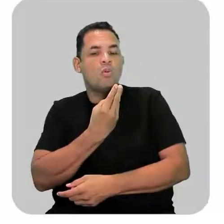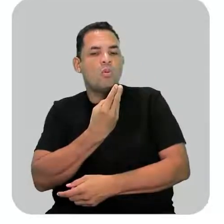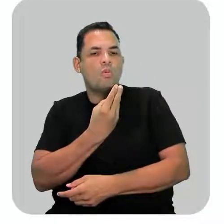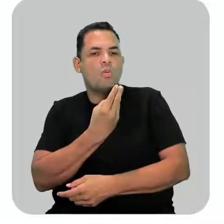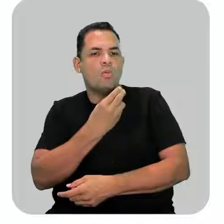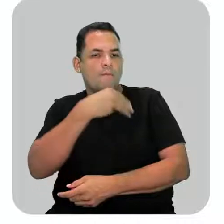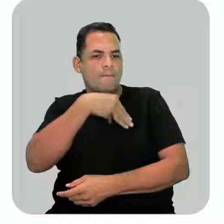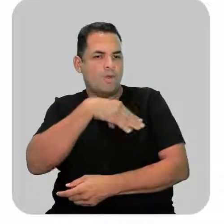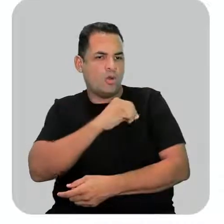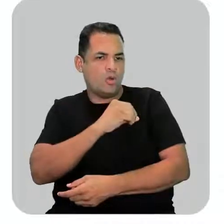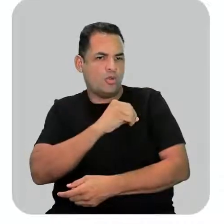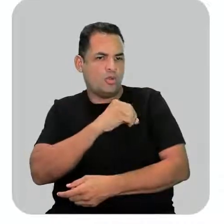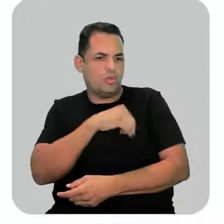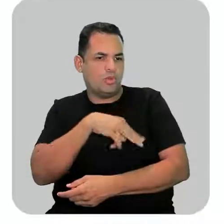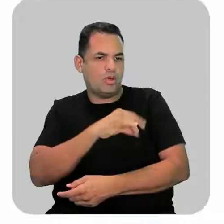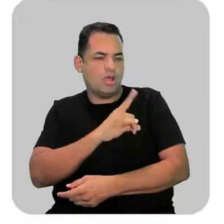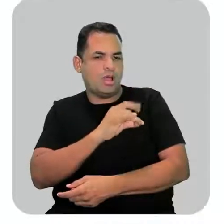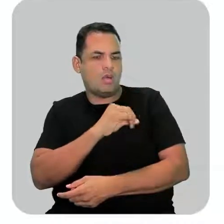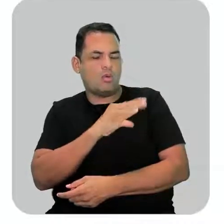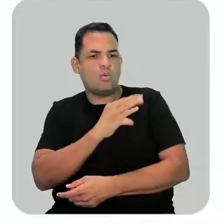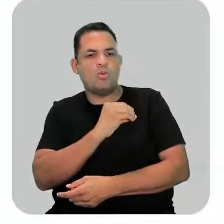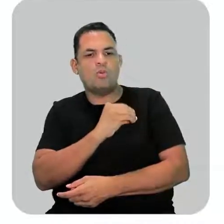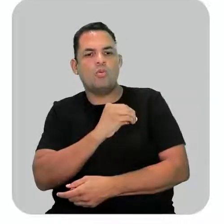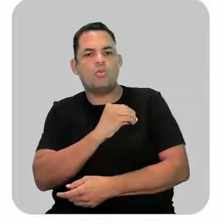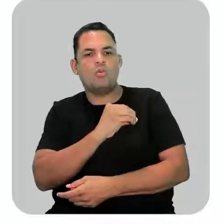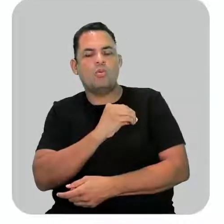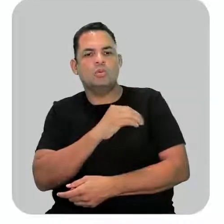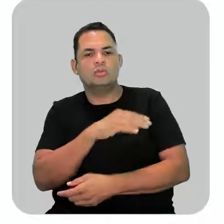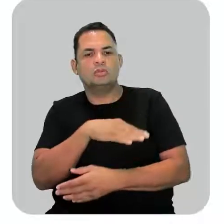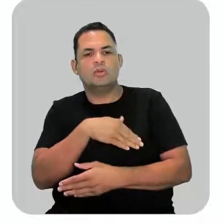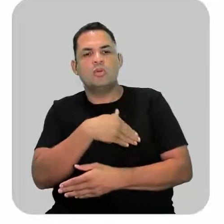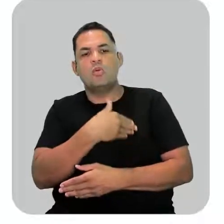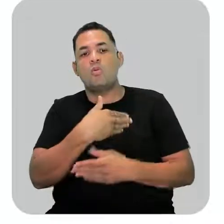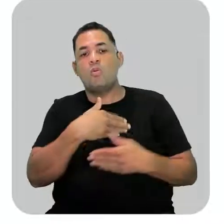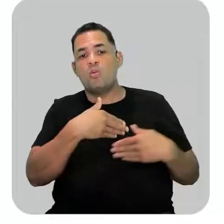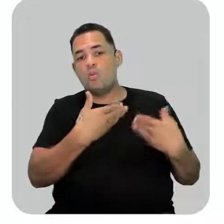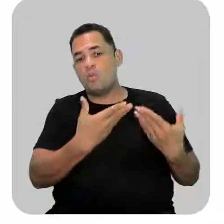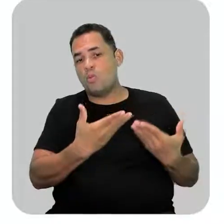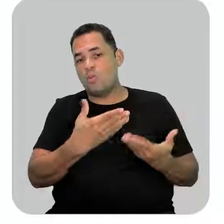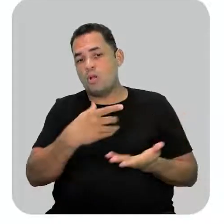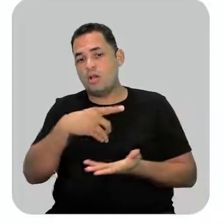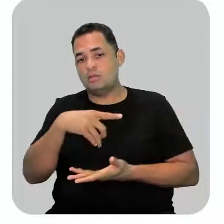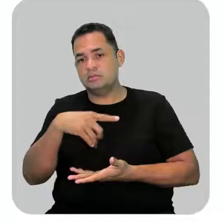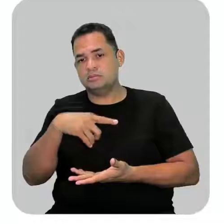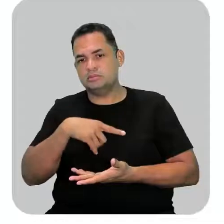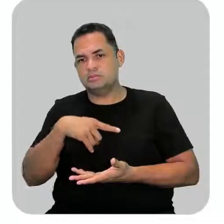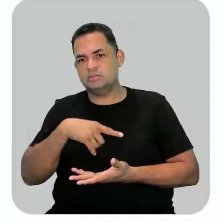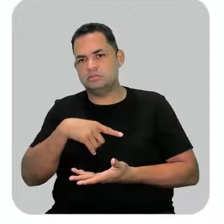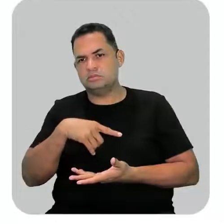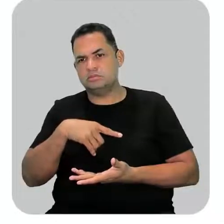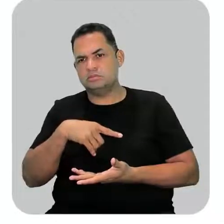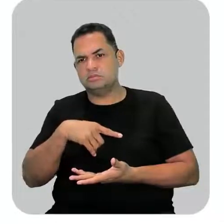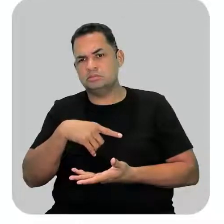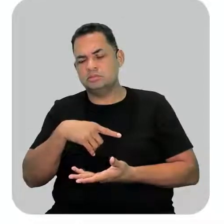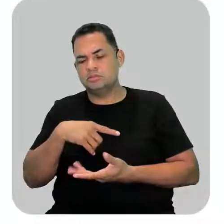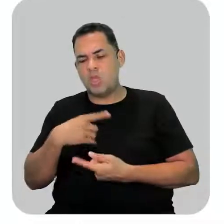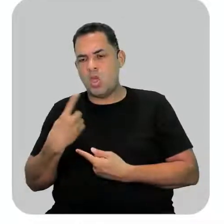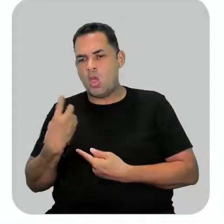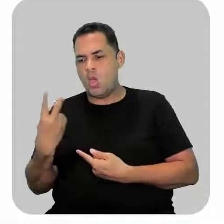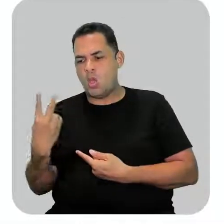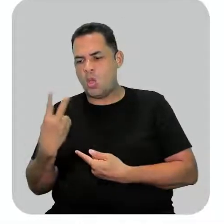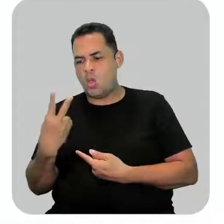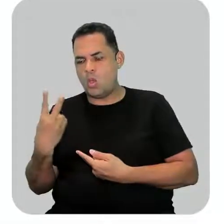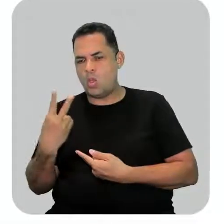de monoálcool. Também está correto. Quando nós temos aqui a presença de apenas